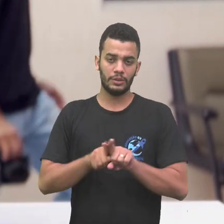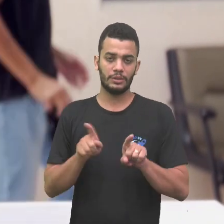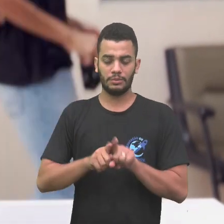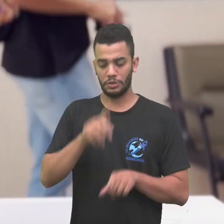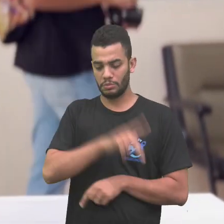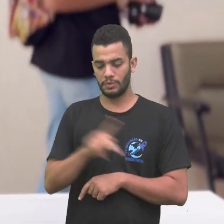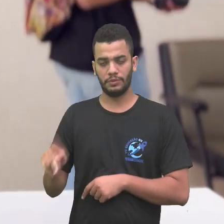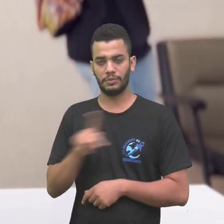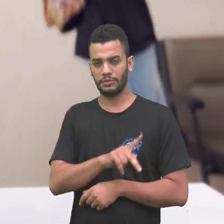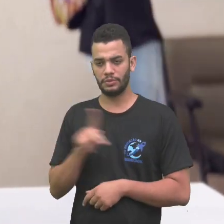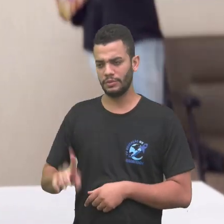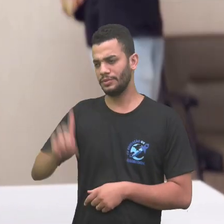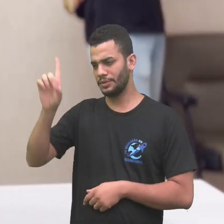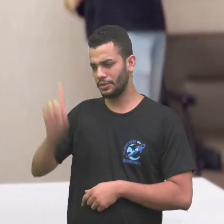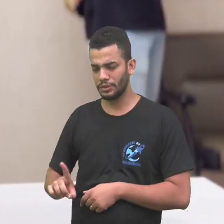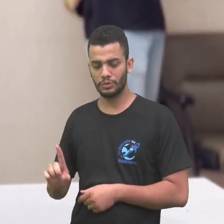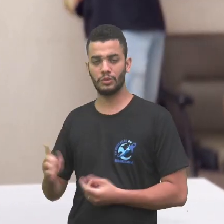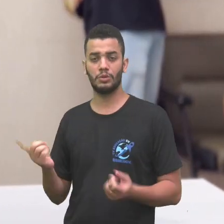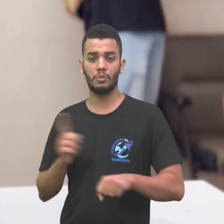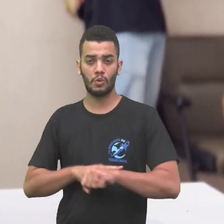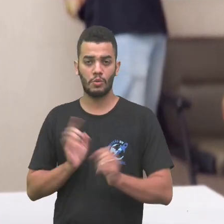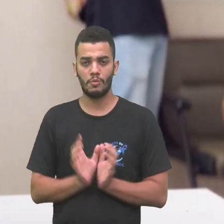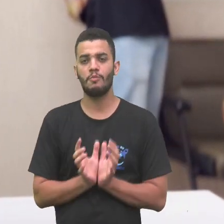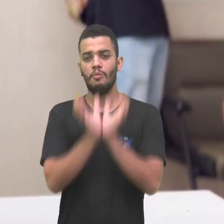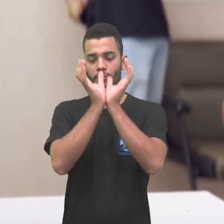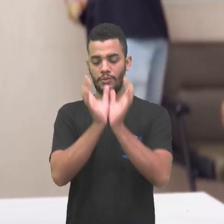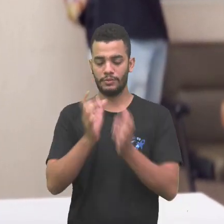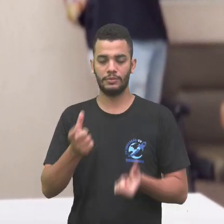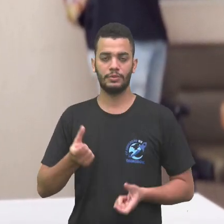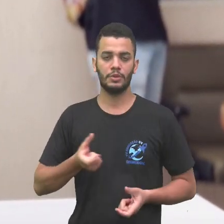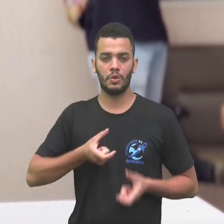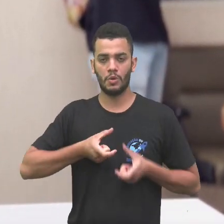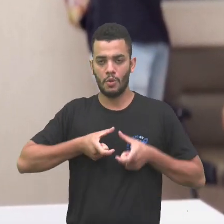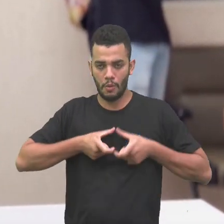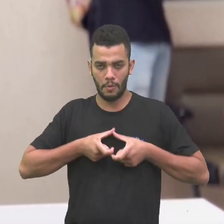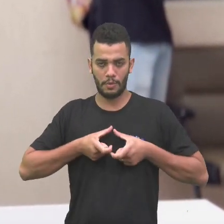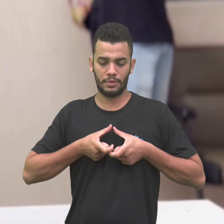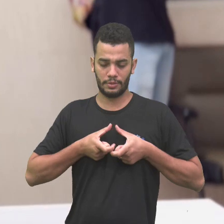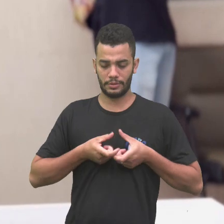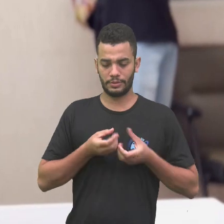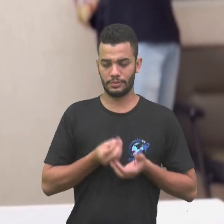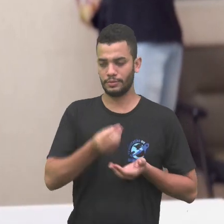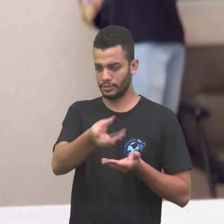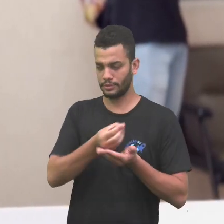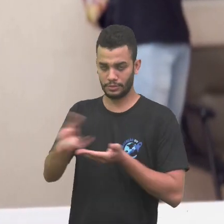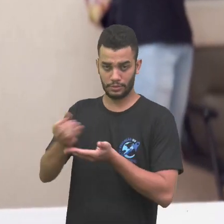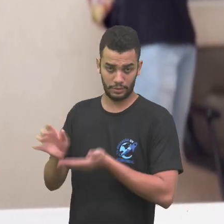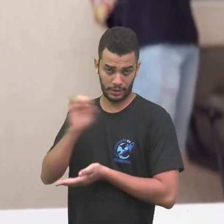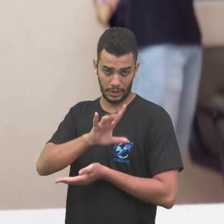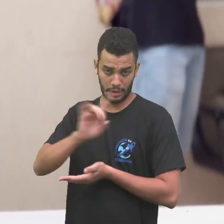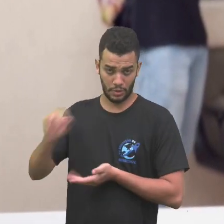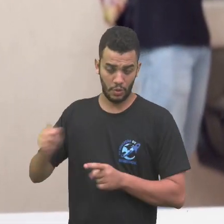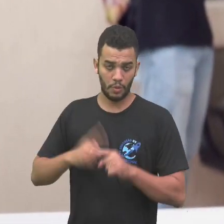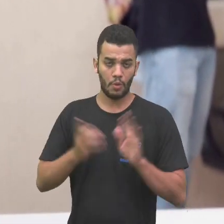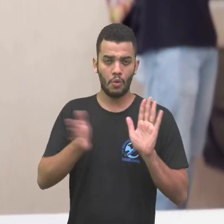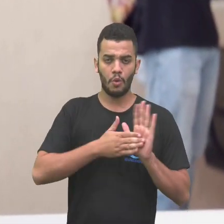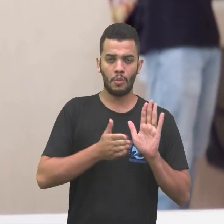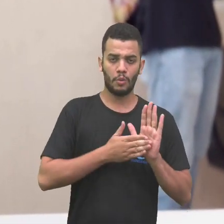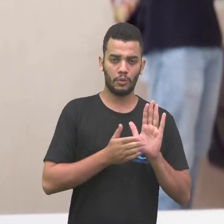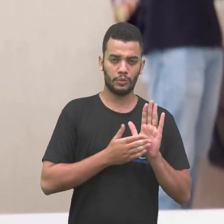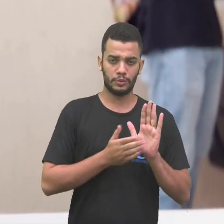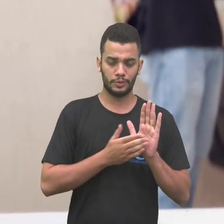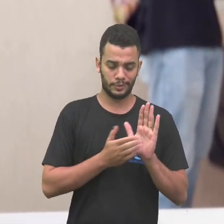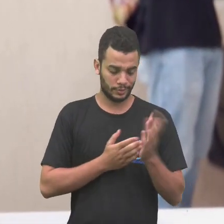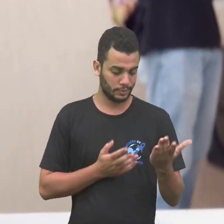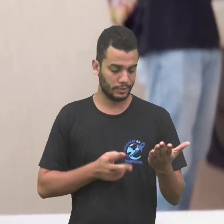premiação dos grandes vencedores do projeto Ortografando Tindolelê, Já Sei Escrever